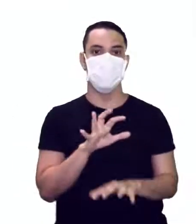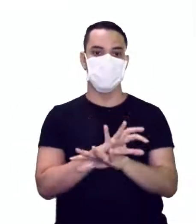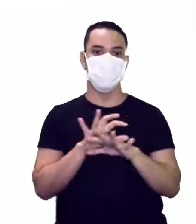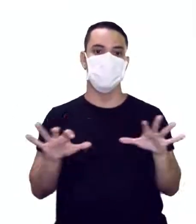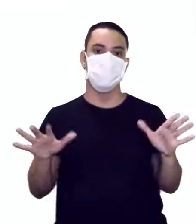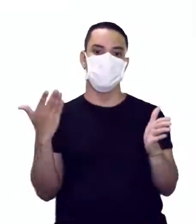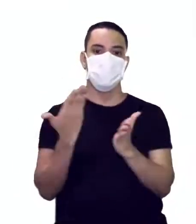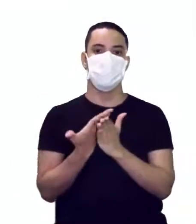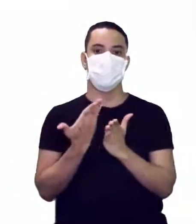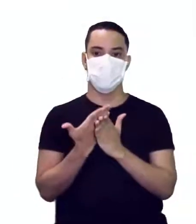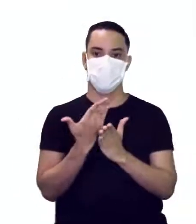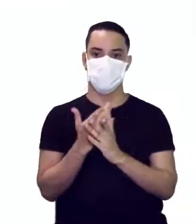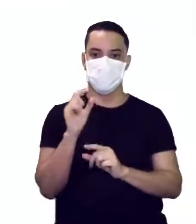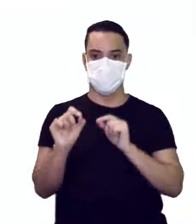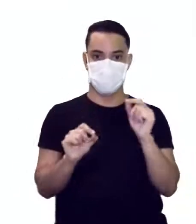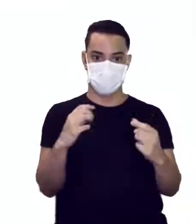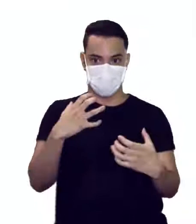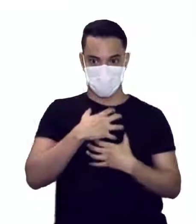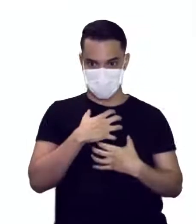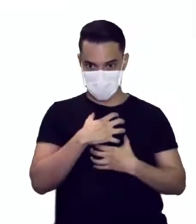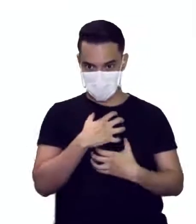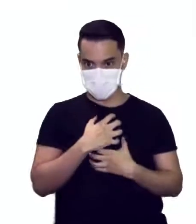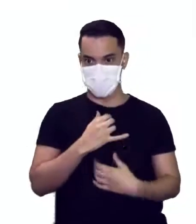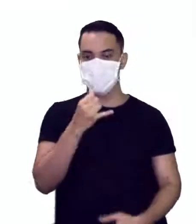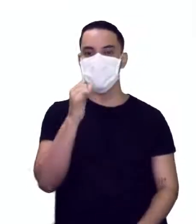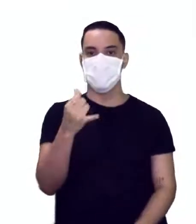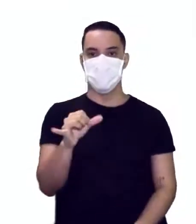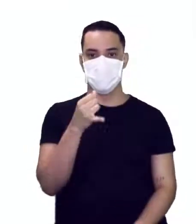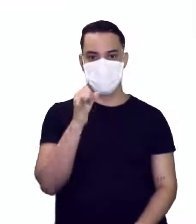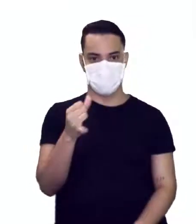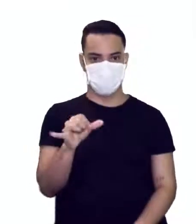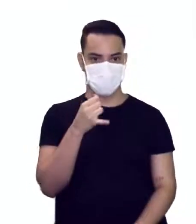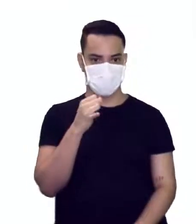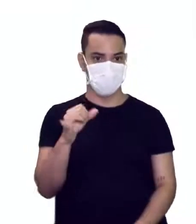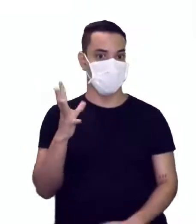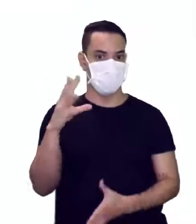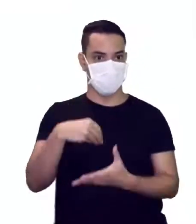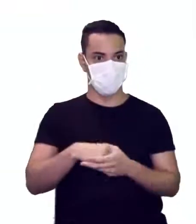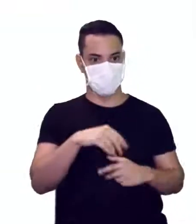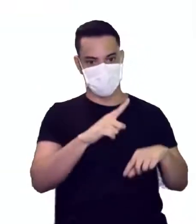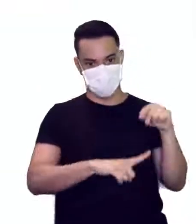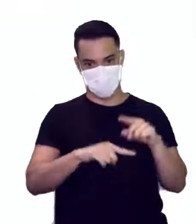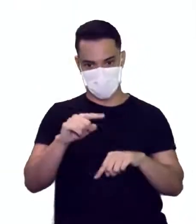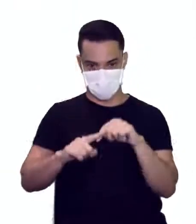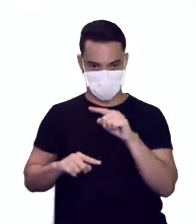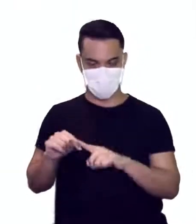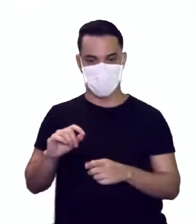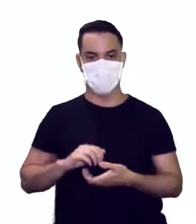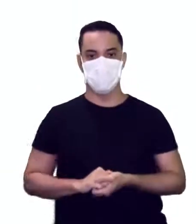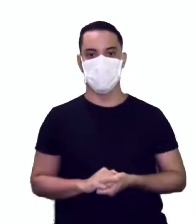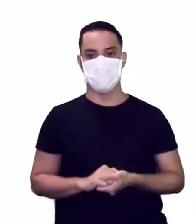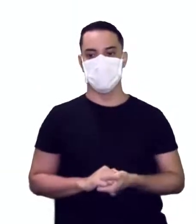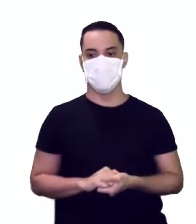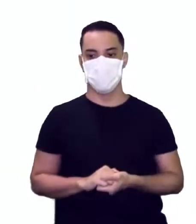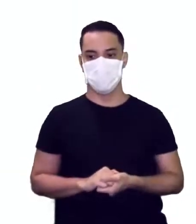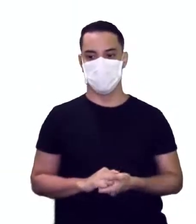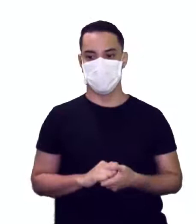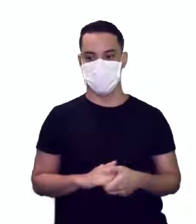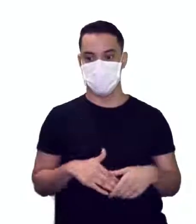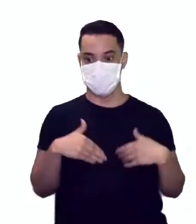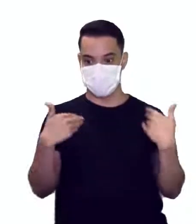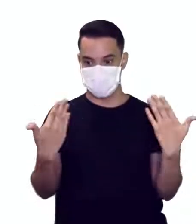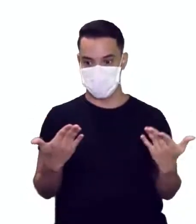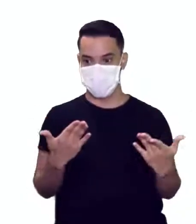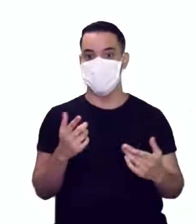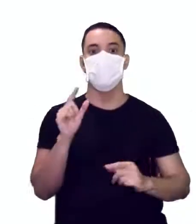forma estudar as maneiras de eletrizar esses corpos, tá bom? Pessoal, vamos lá. O que nós